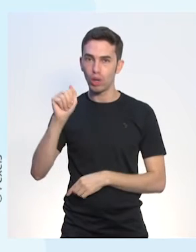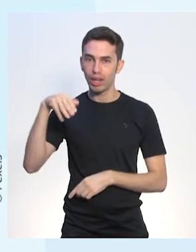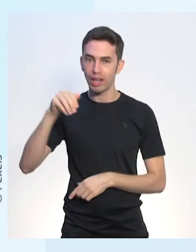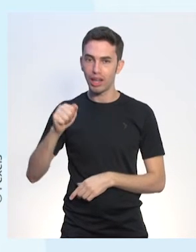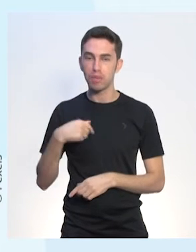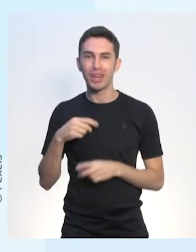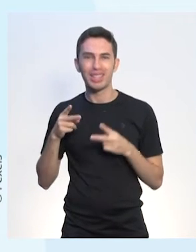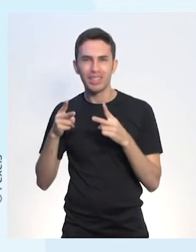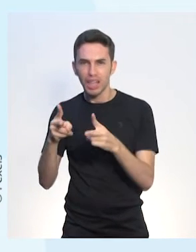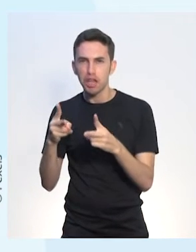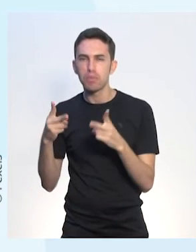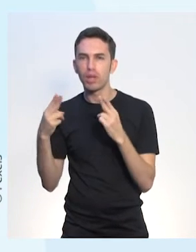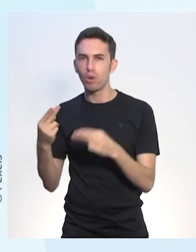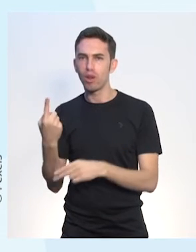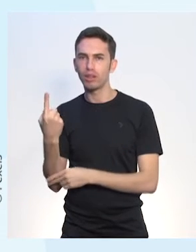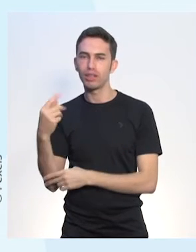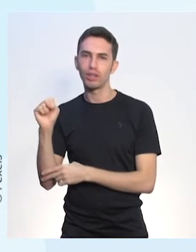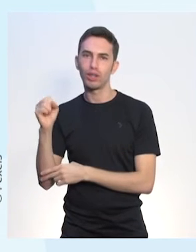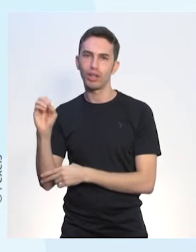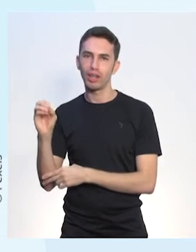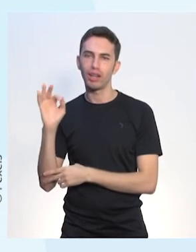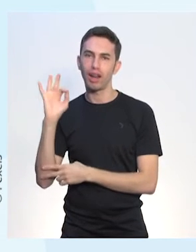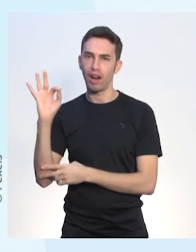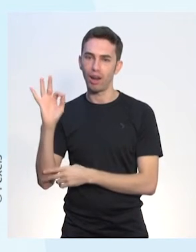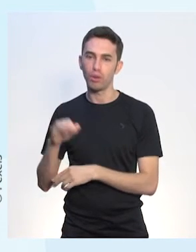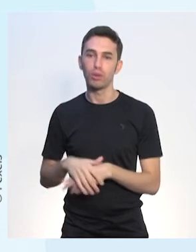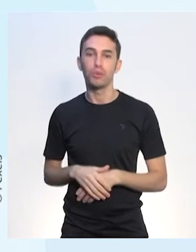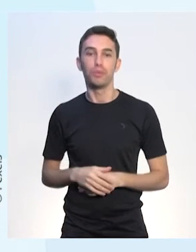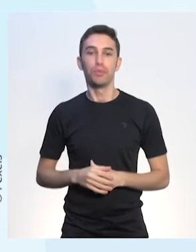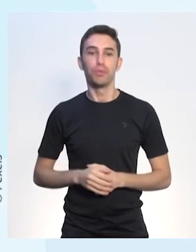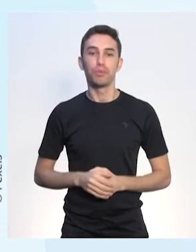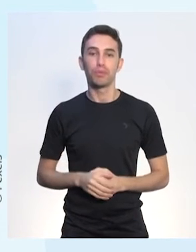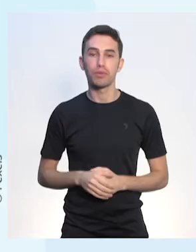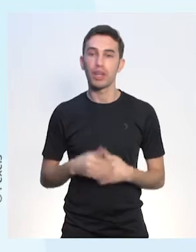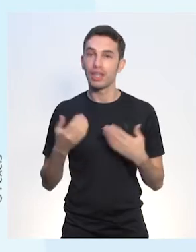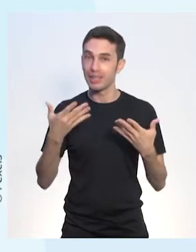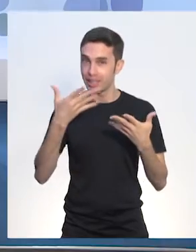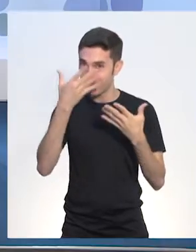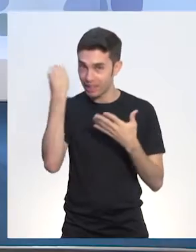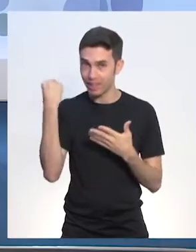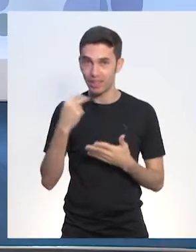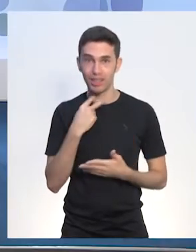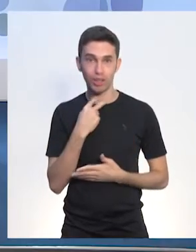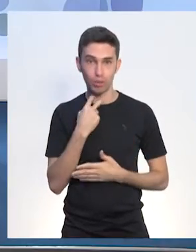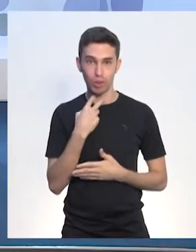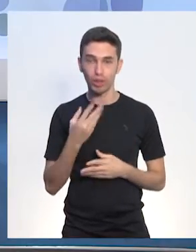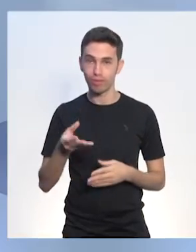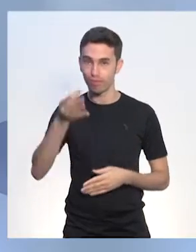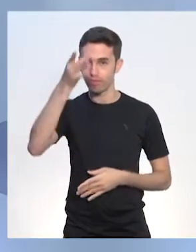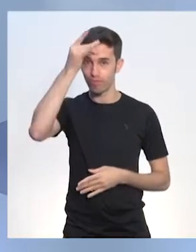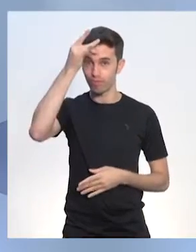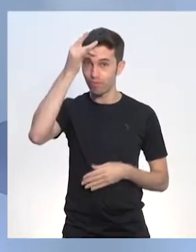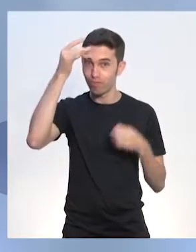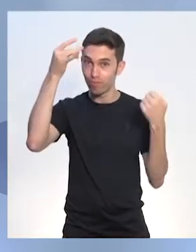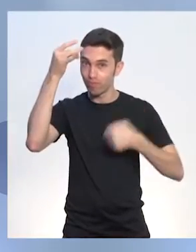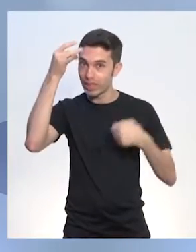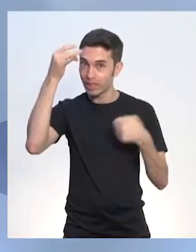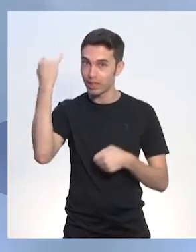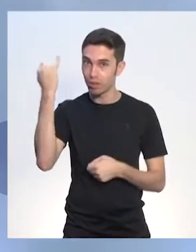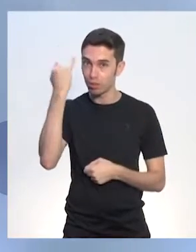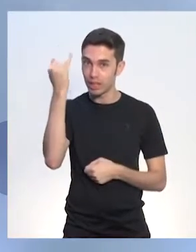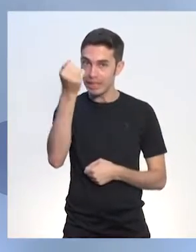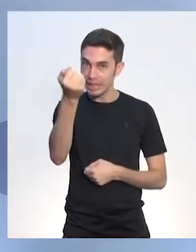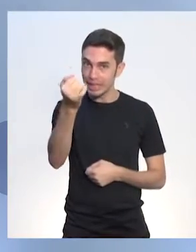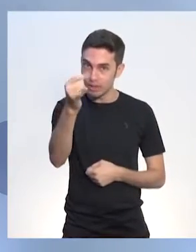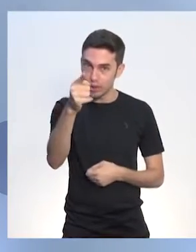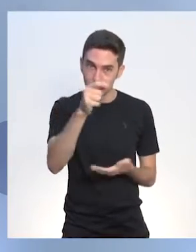180 graus. Então, é isso que a gente não pode esquecer de jeito nenhum. Não, é verdade. Tá? Então, quem ainda não tinha